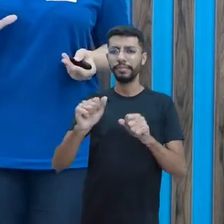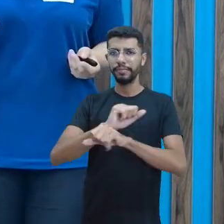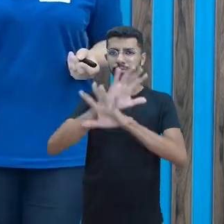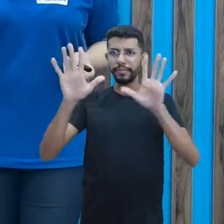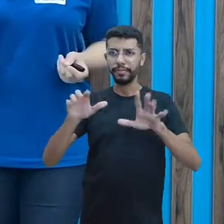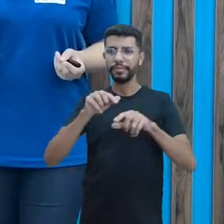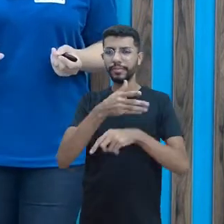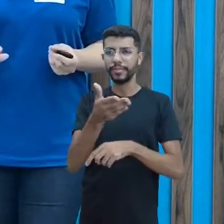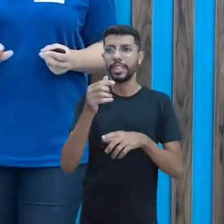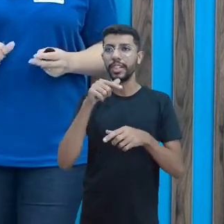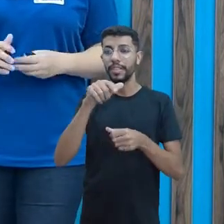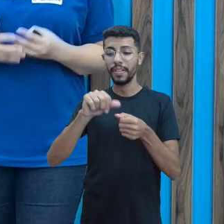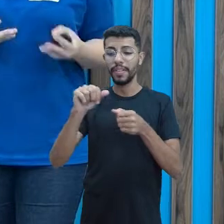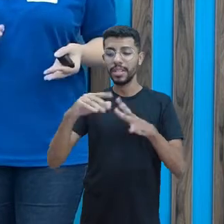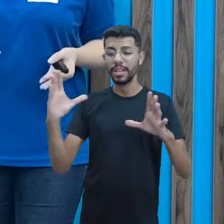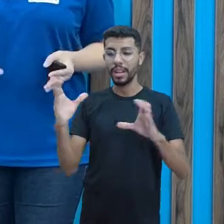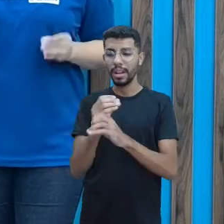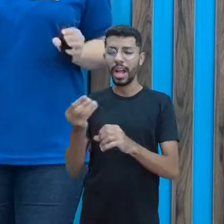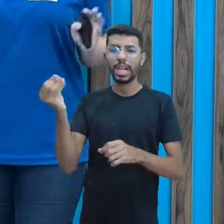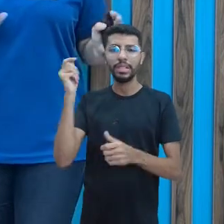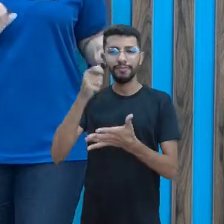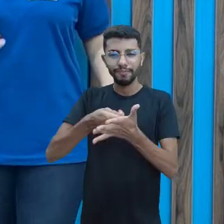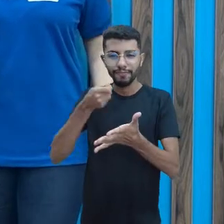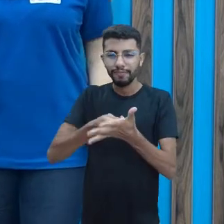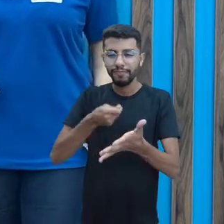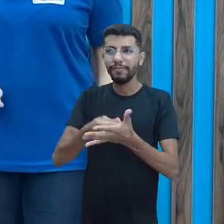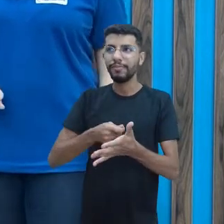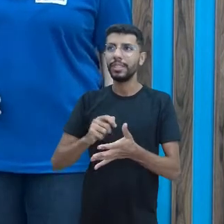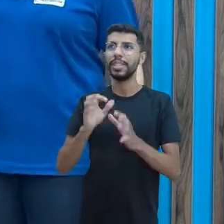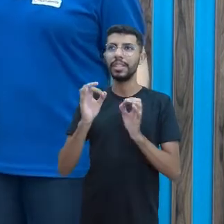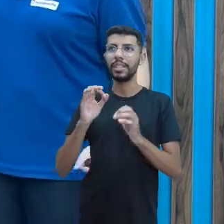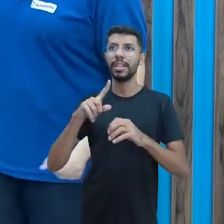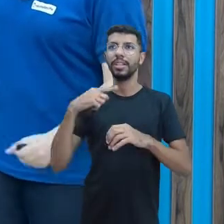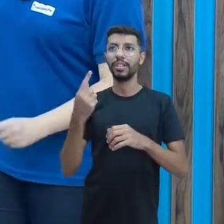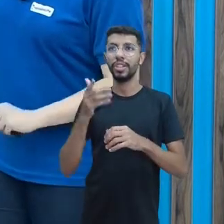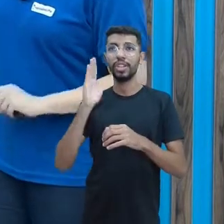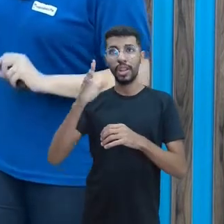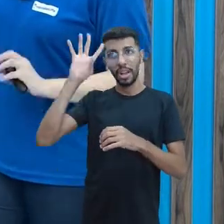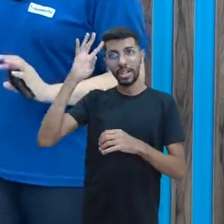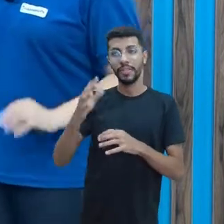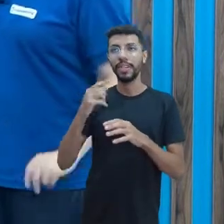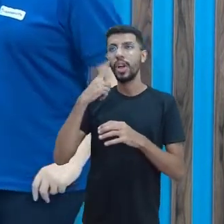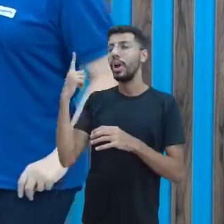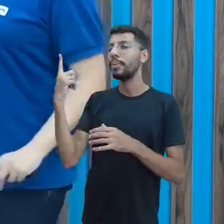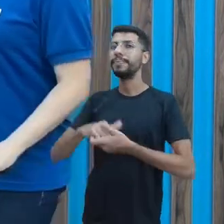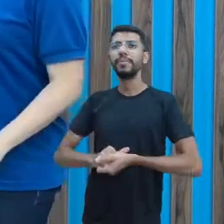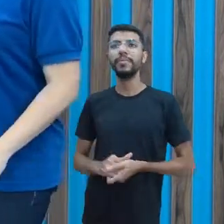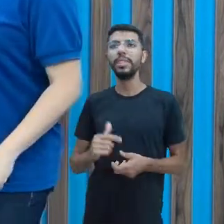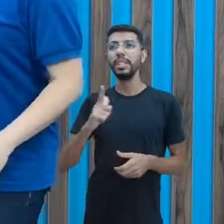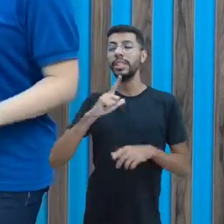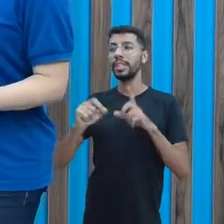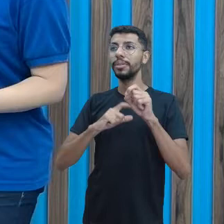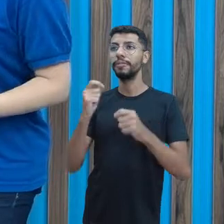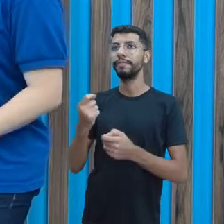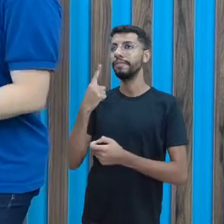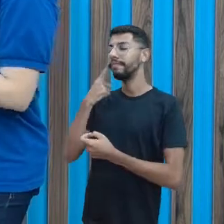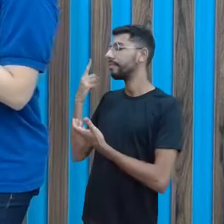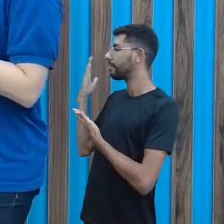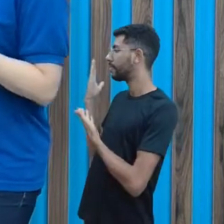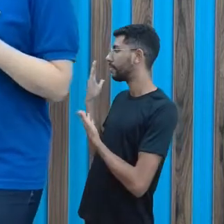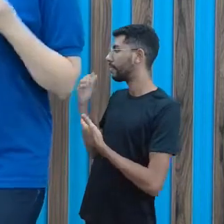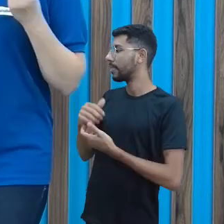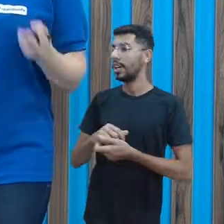e você aí fazer os cálculos, né, e tentando, ao passo que a gente vai resolvendo por aqui, tá bom? Então, vem, a gente tem aqui inicialmente